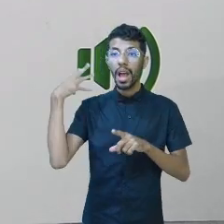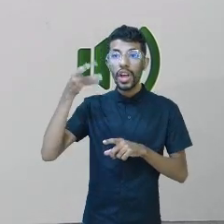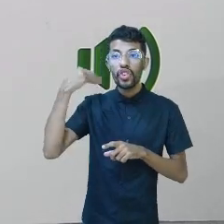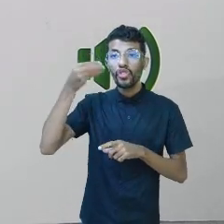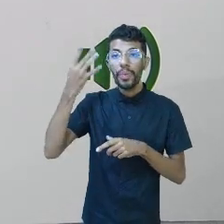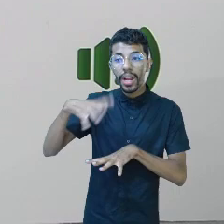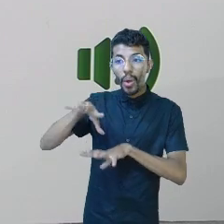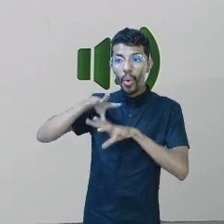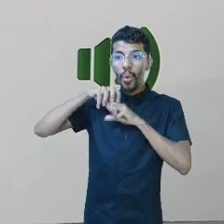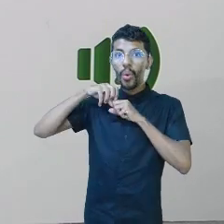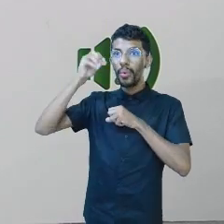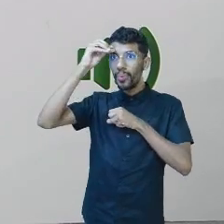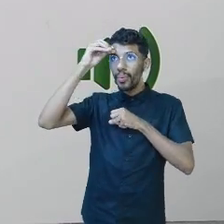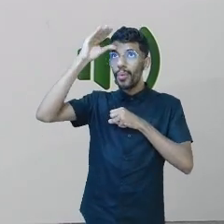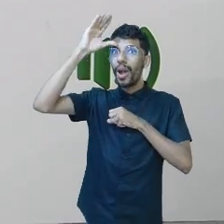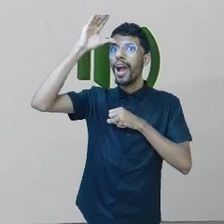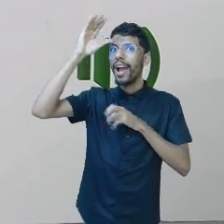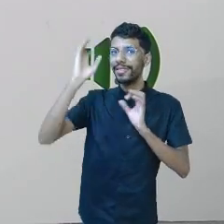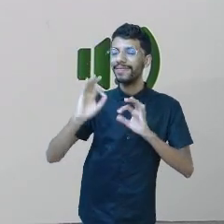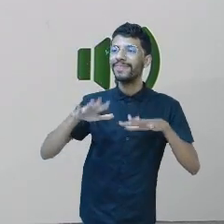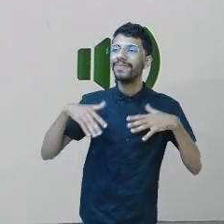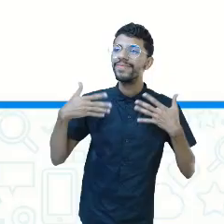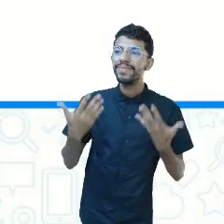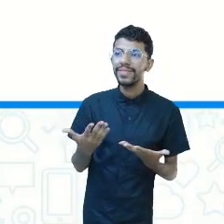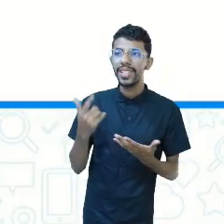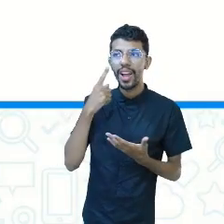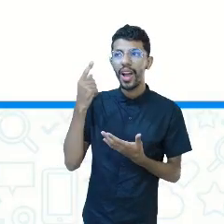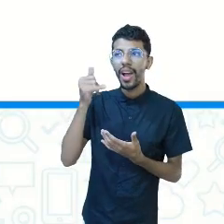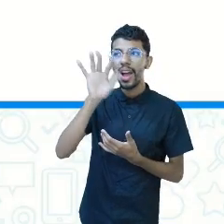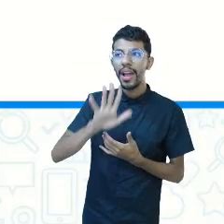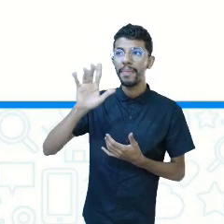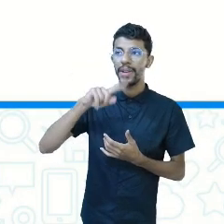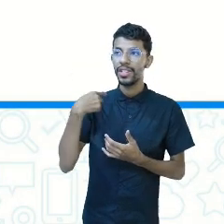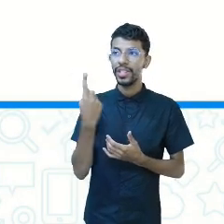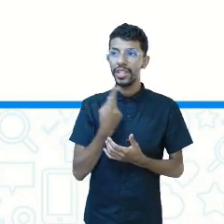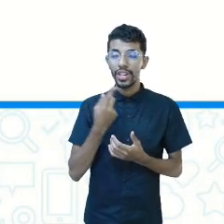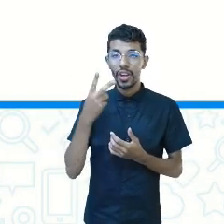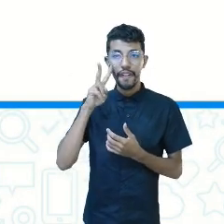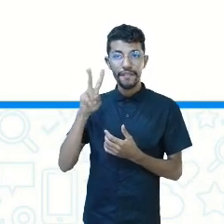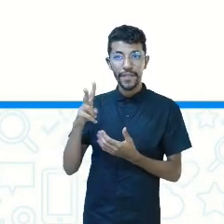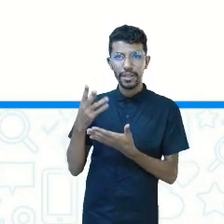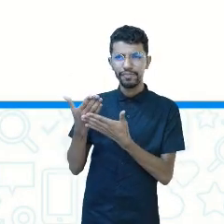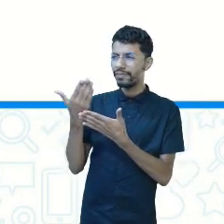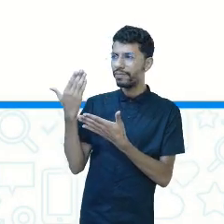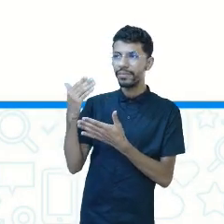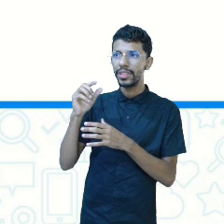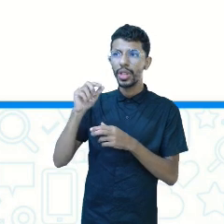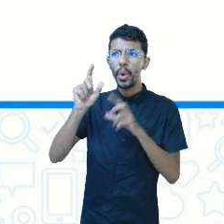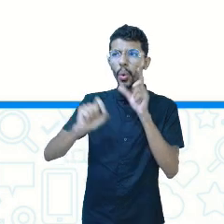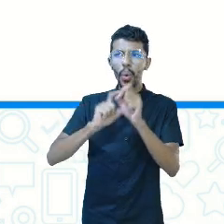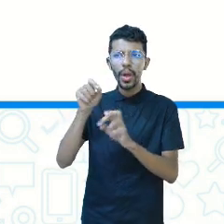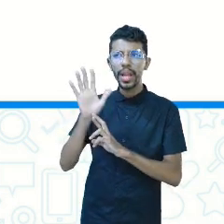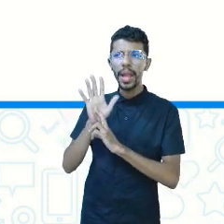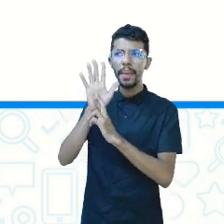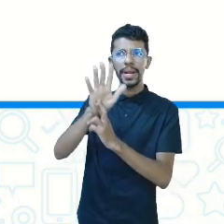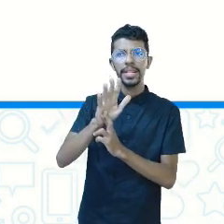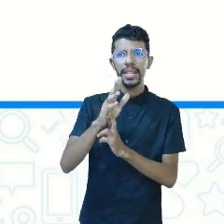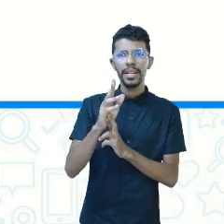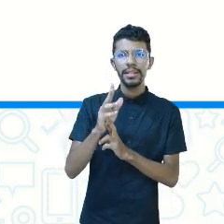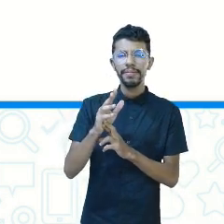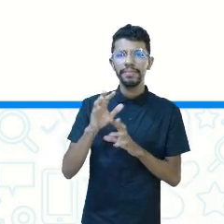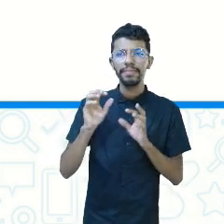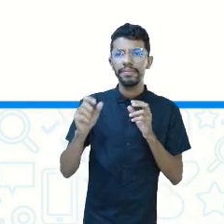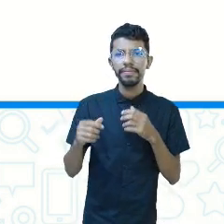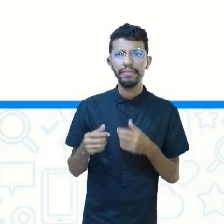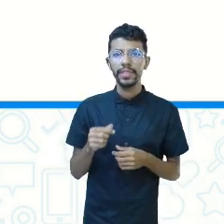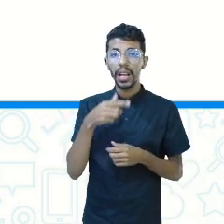vamos ver. As imagens, essas imagens que a gente viu há pouco, o que elas representam para vocês?